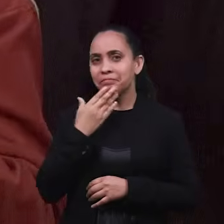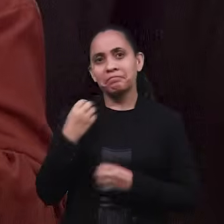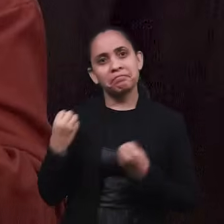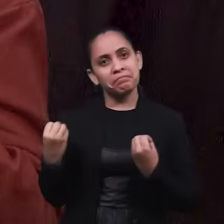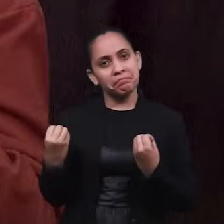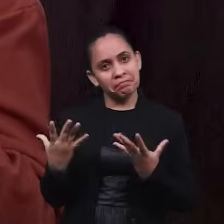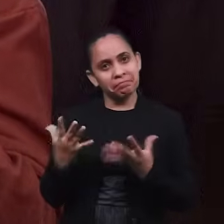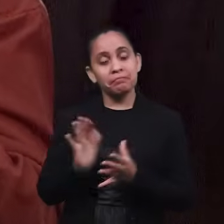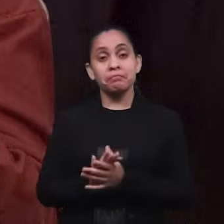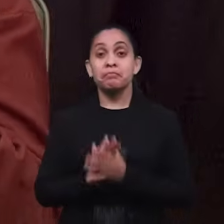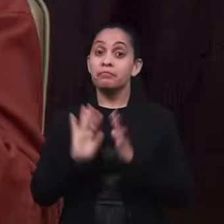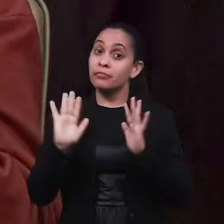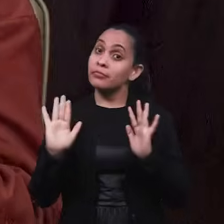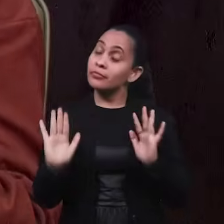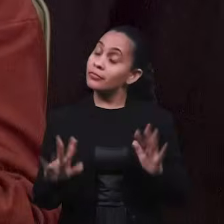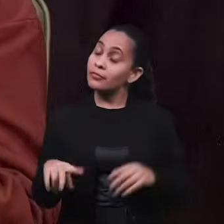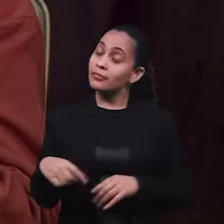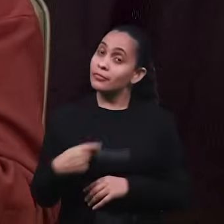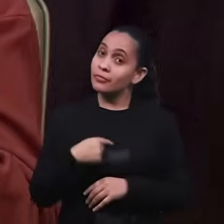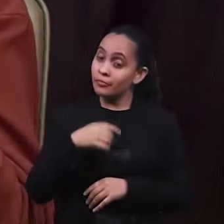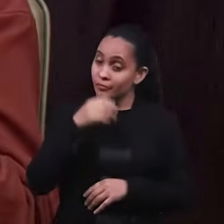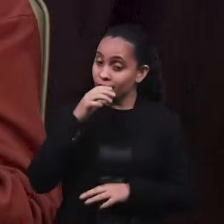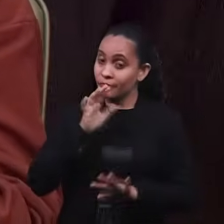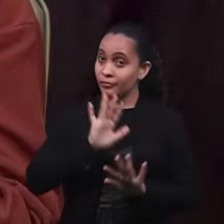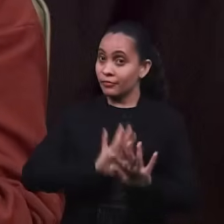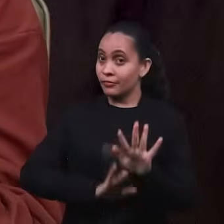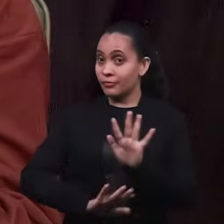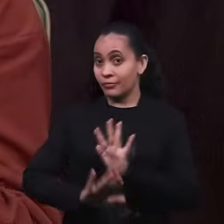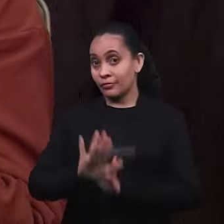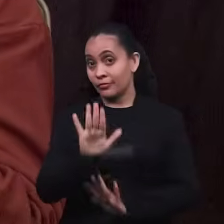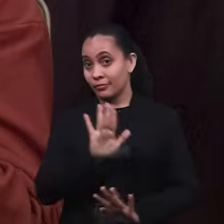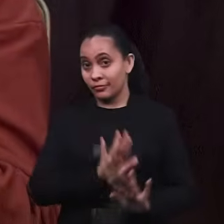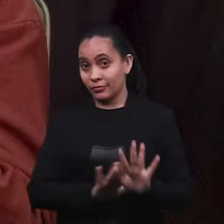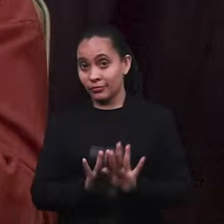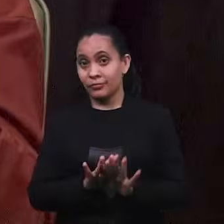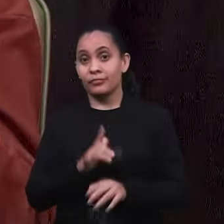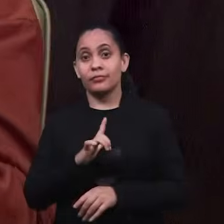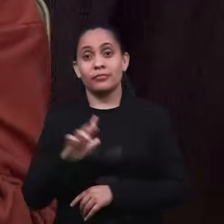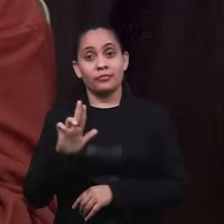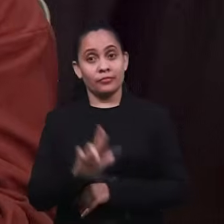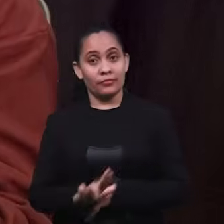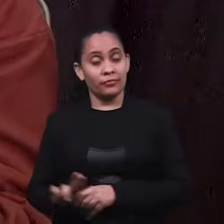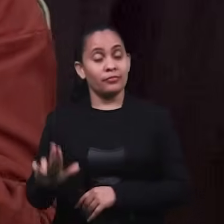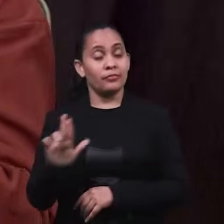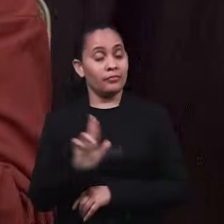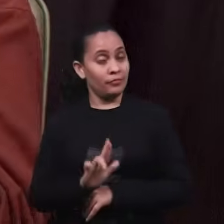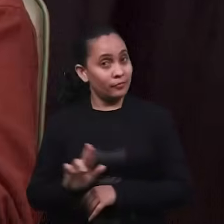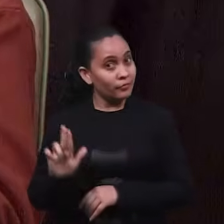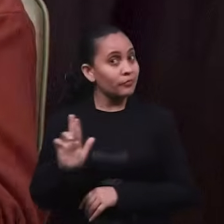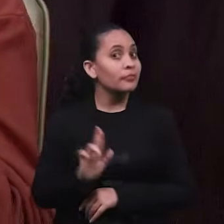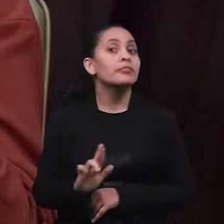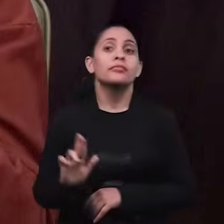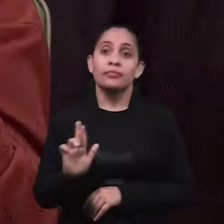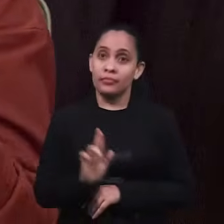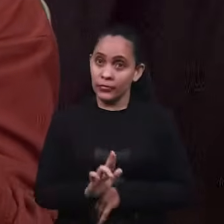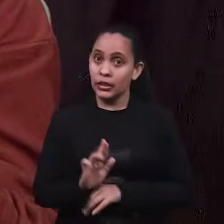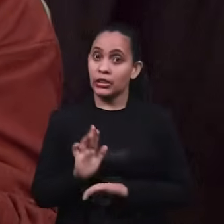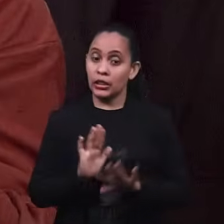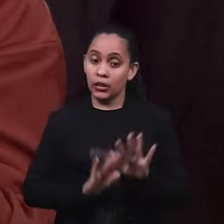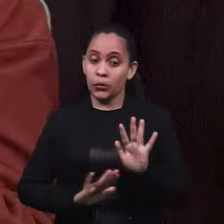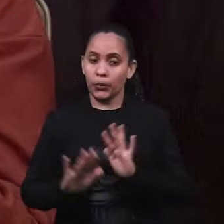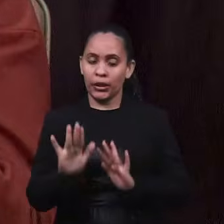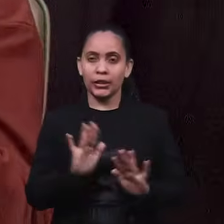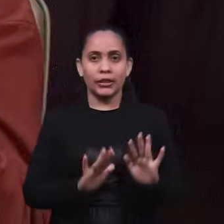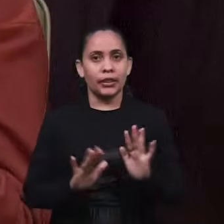agradável, mas a gente tem que tomar com cautela, né? Tem que usar com cautela, porque é um probiótico, é um simbiótico,